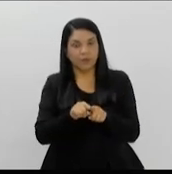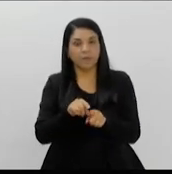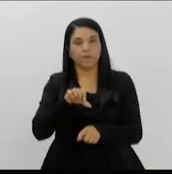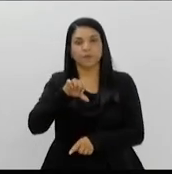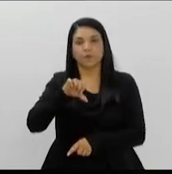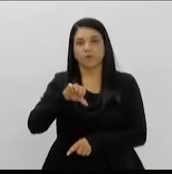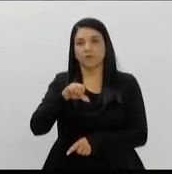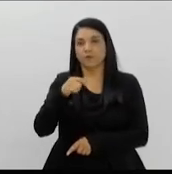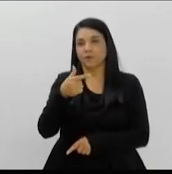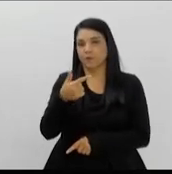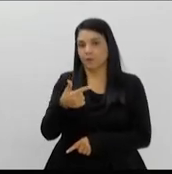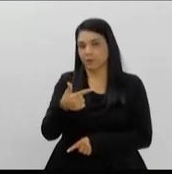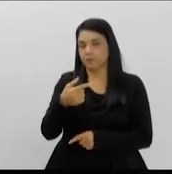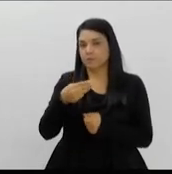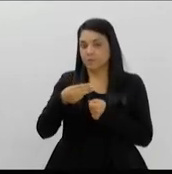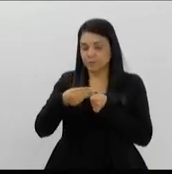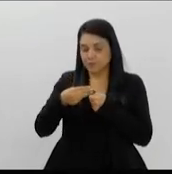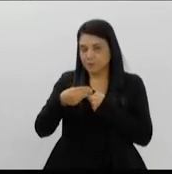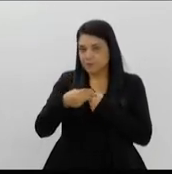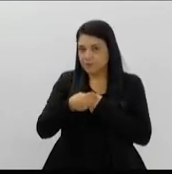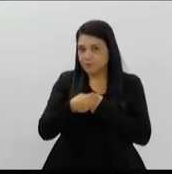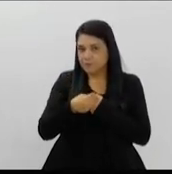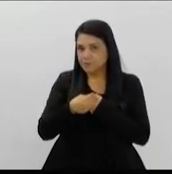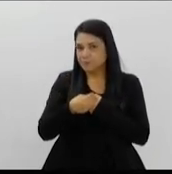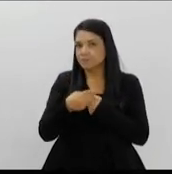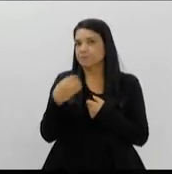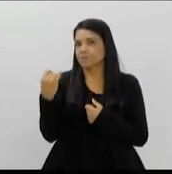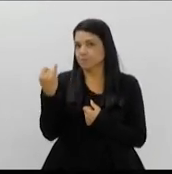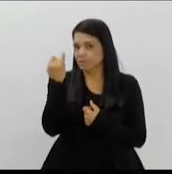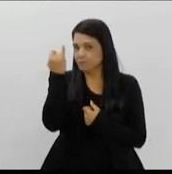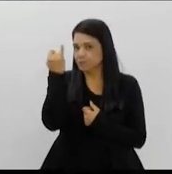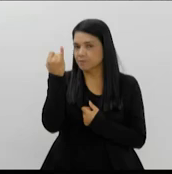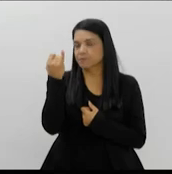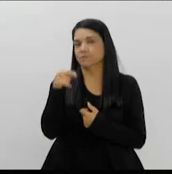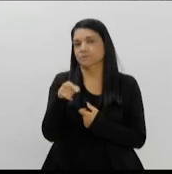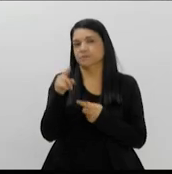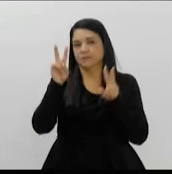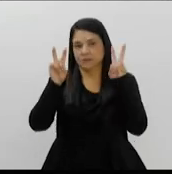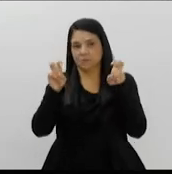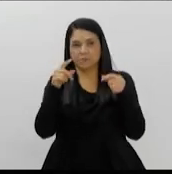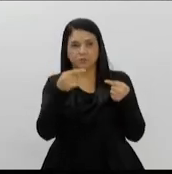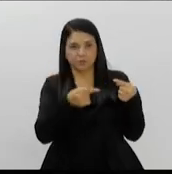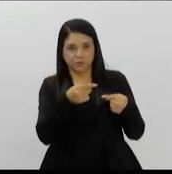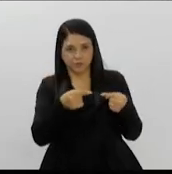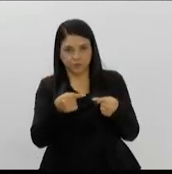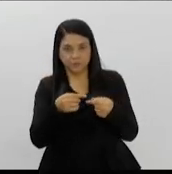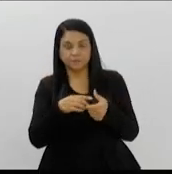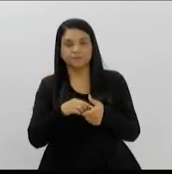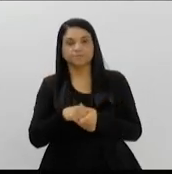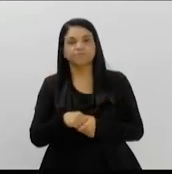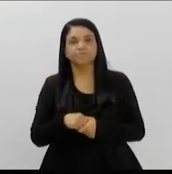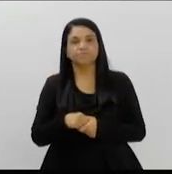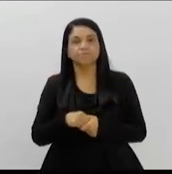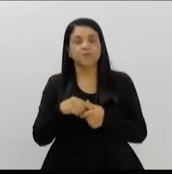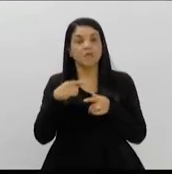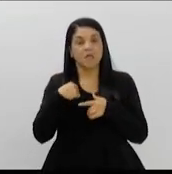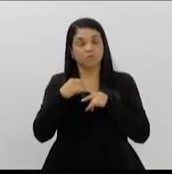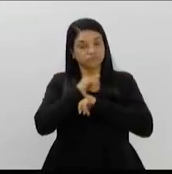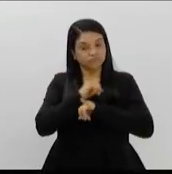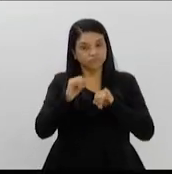92 municípios. Por isso, estou fazendo aqui esse